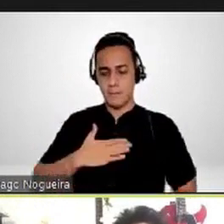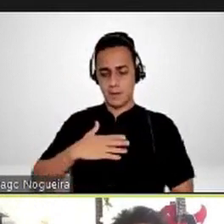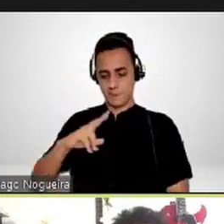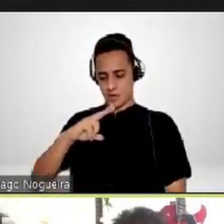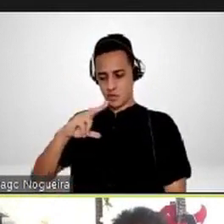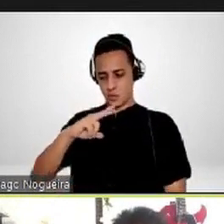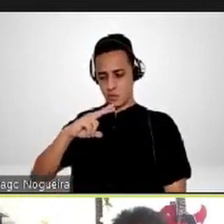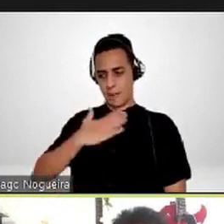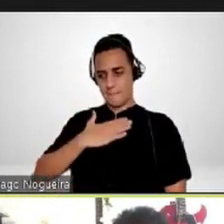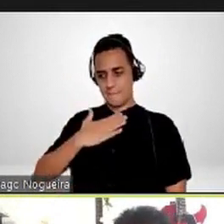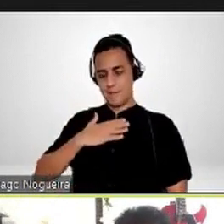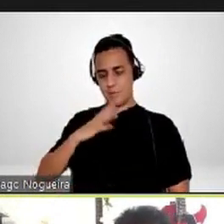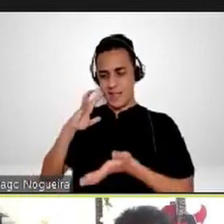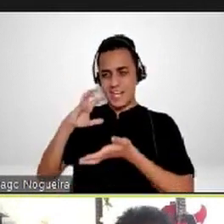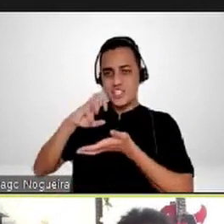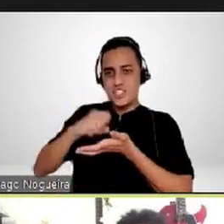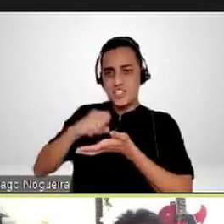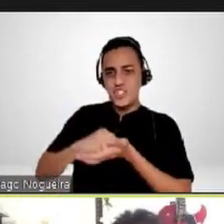nossos registros,